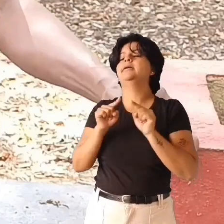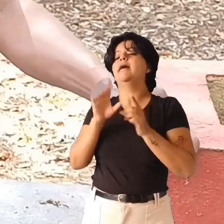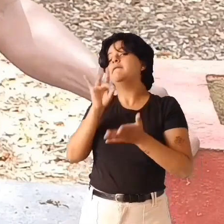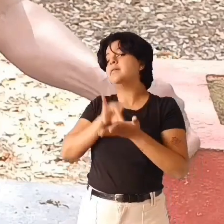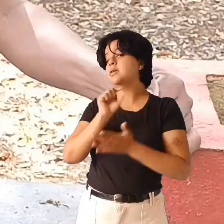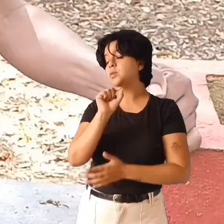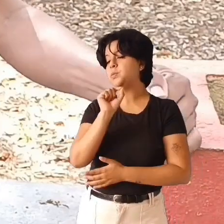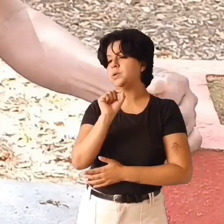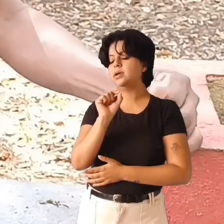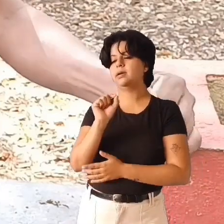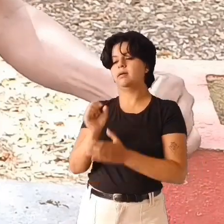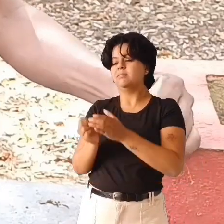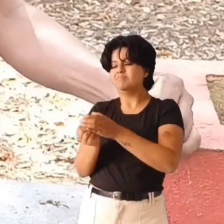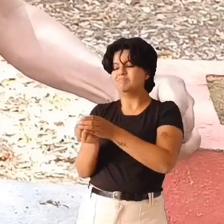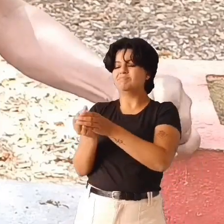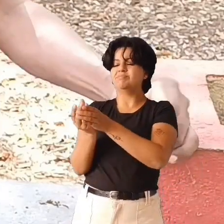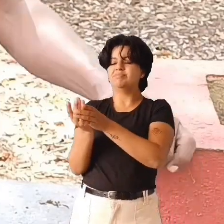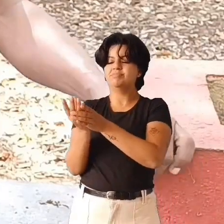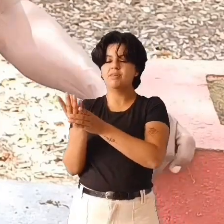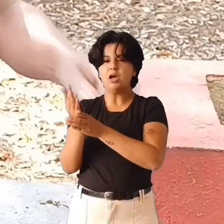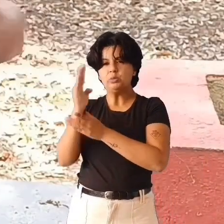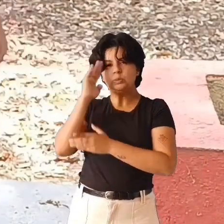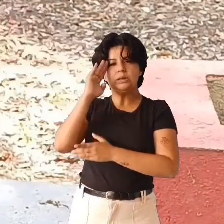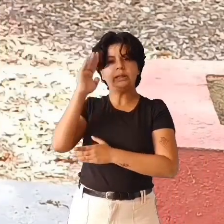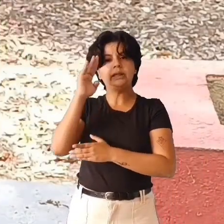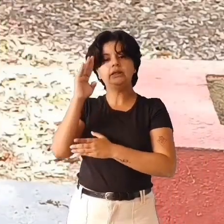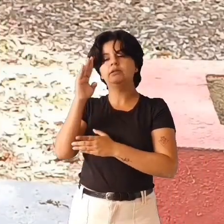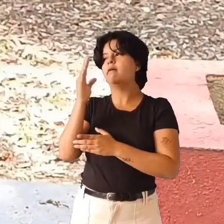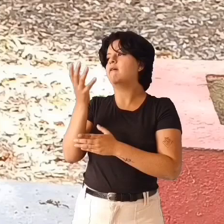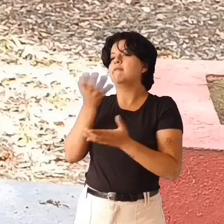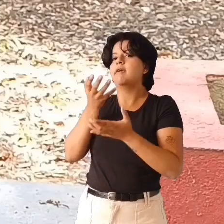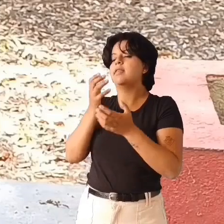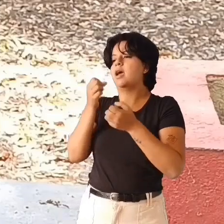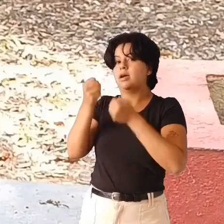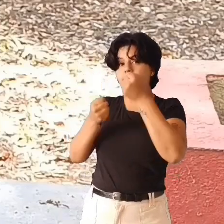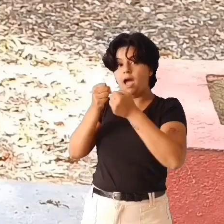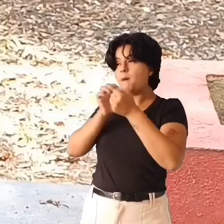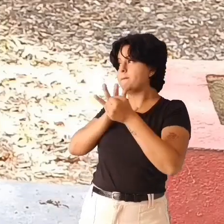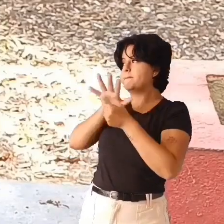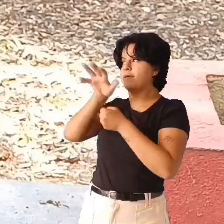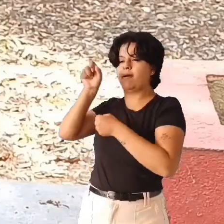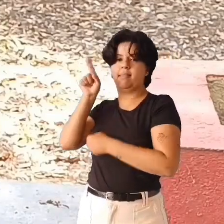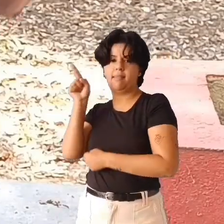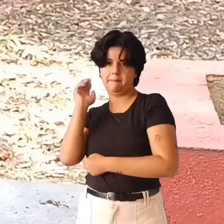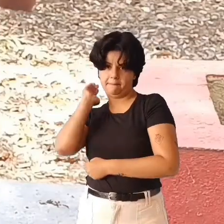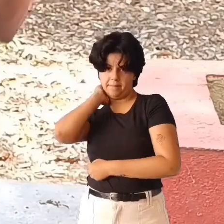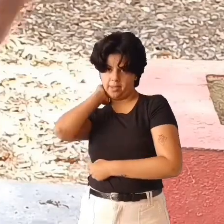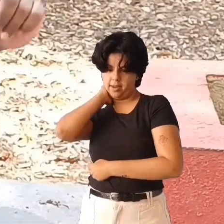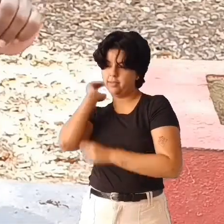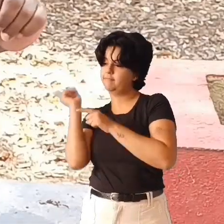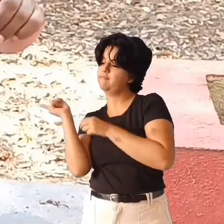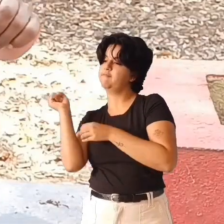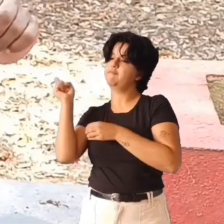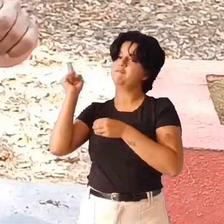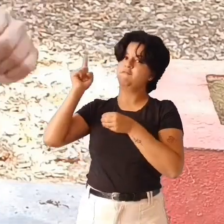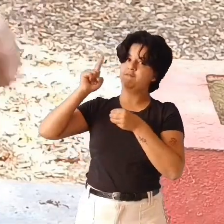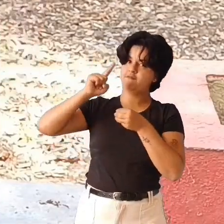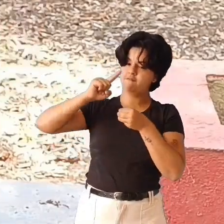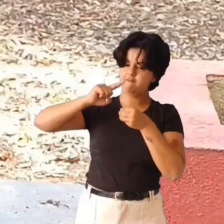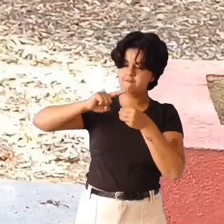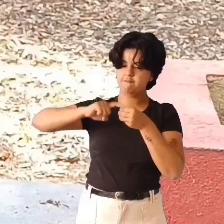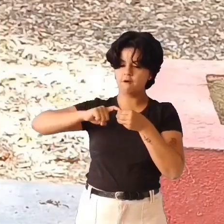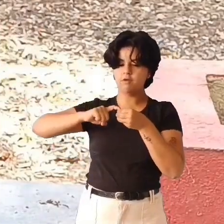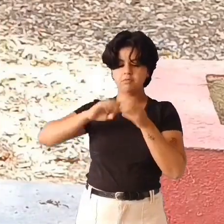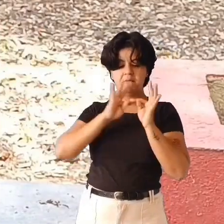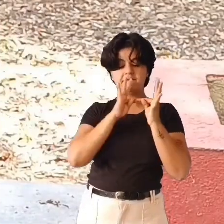da sede foi porque o então intendente Manuel Valente Flecha saiu para ir buscar o carro de intendente lá em Belém. Na